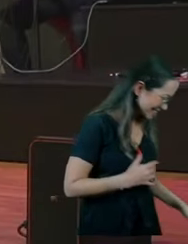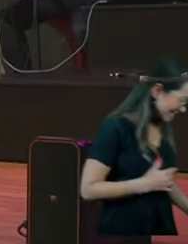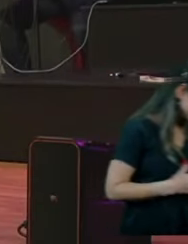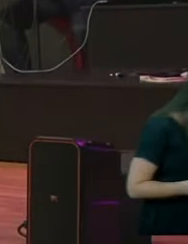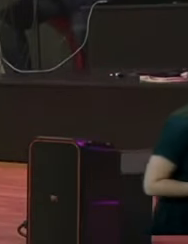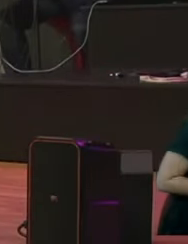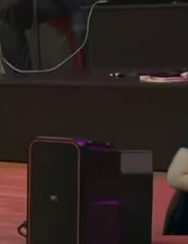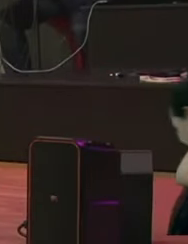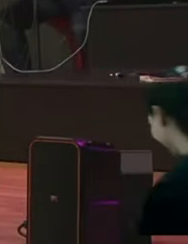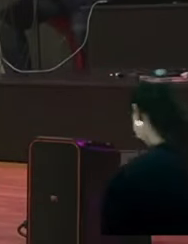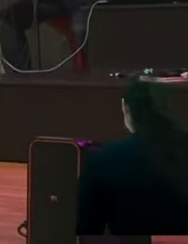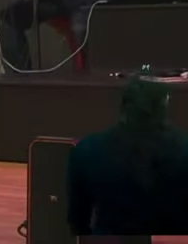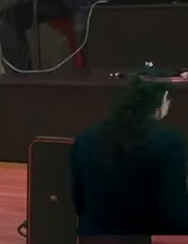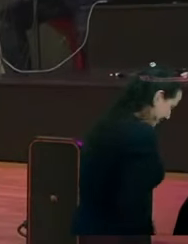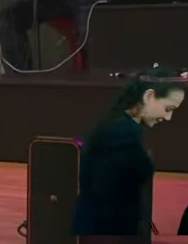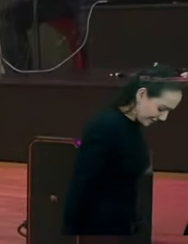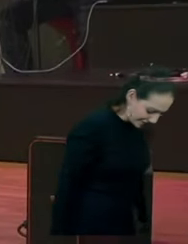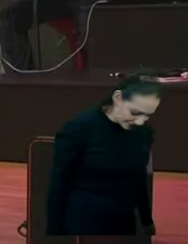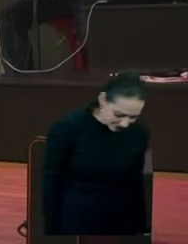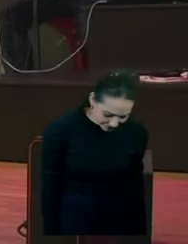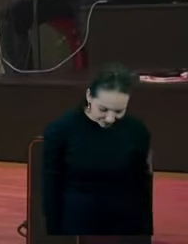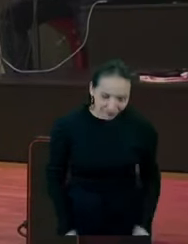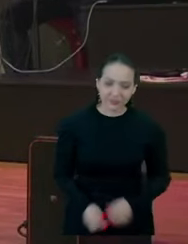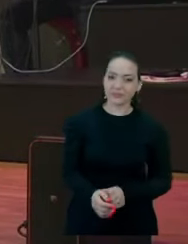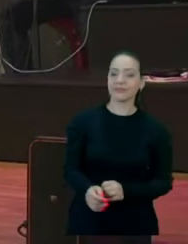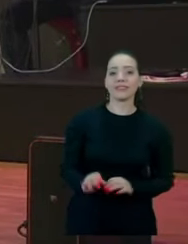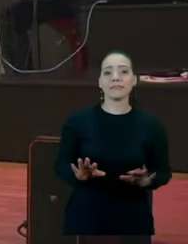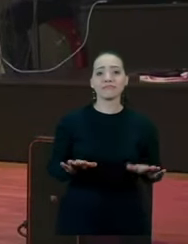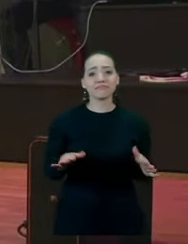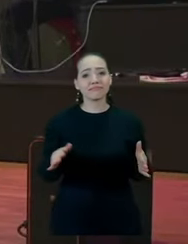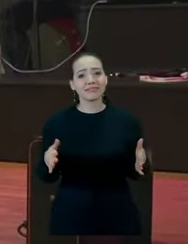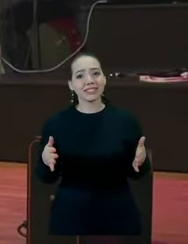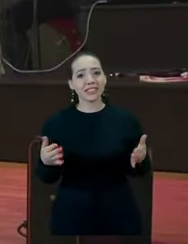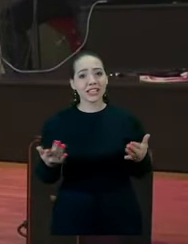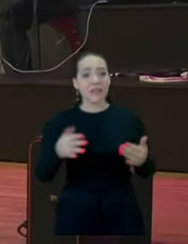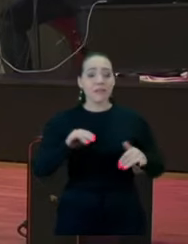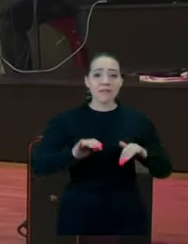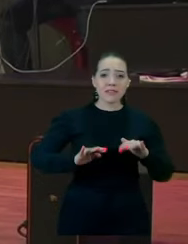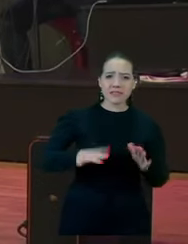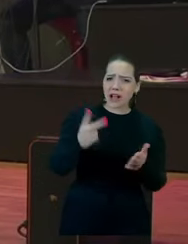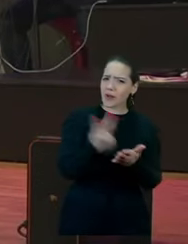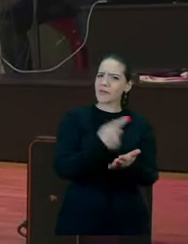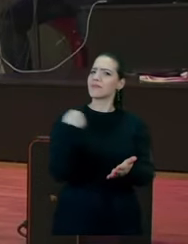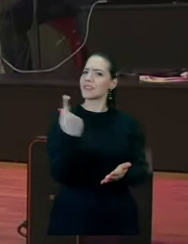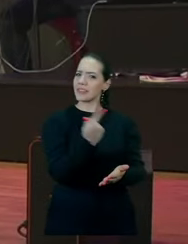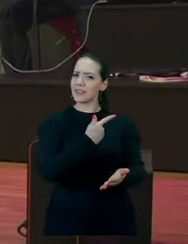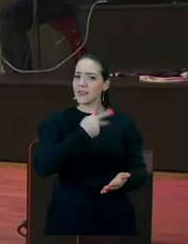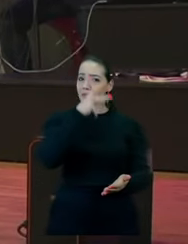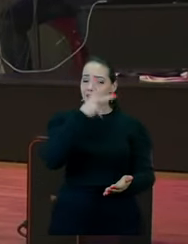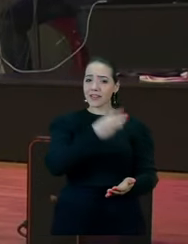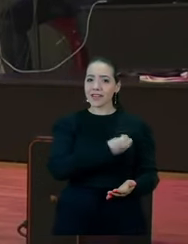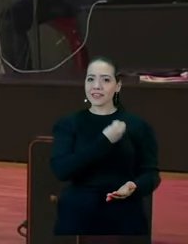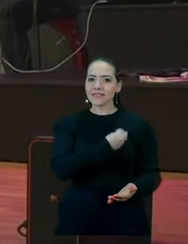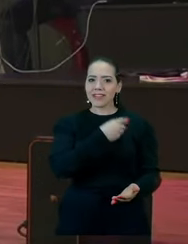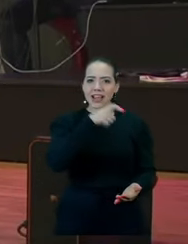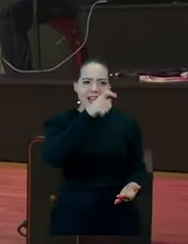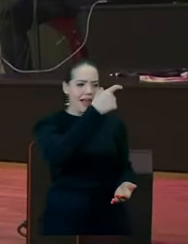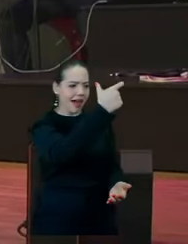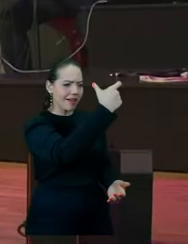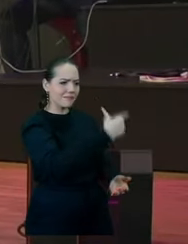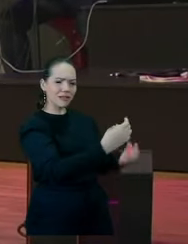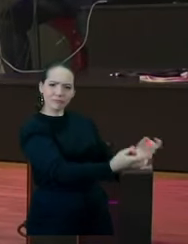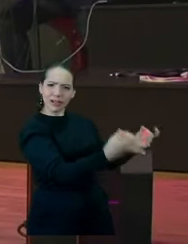a ver comigo. Entende? Então, alguns desprezos que a gente leva, algumas. Porta fechada, elas